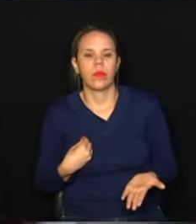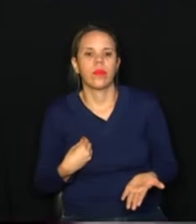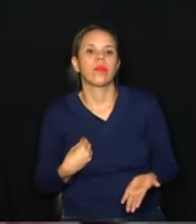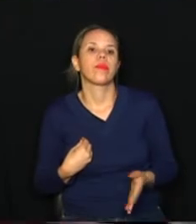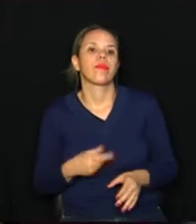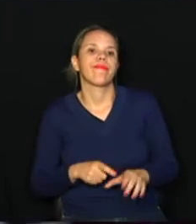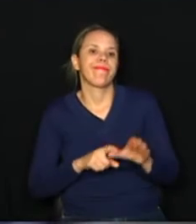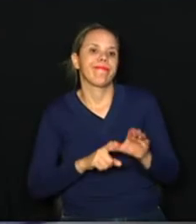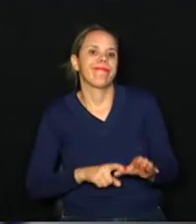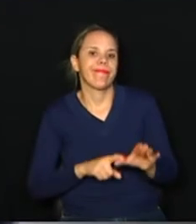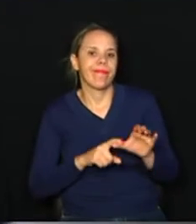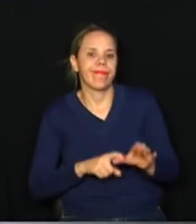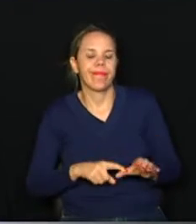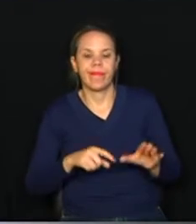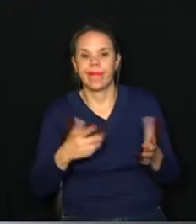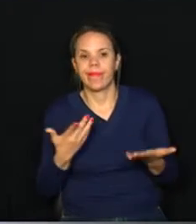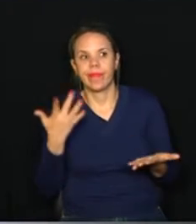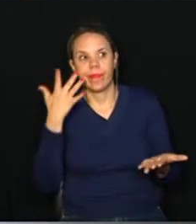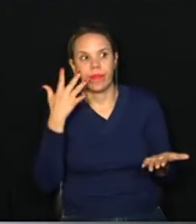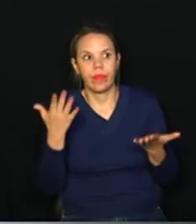e numa nave sem rumo,